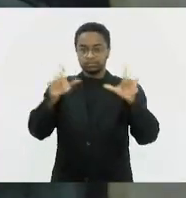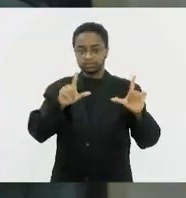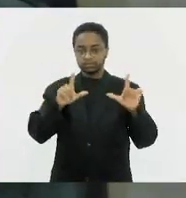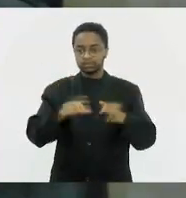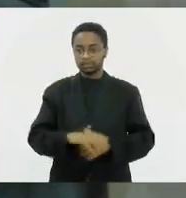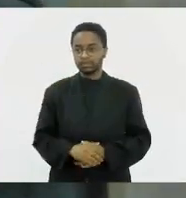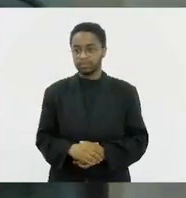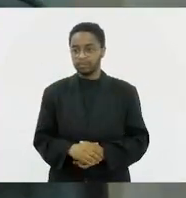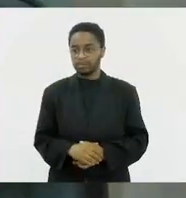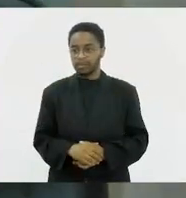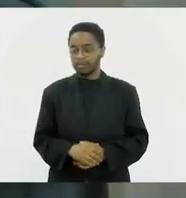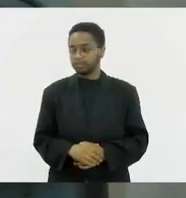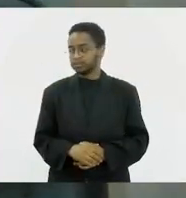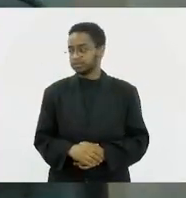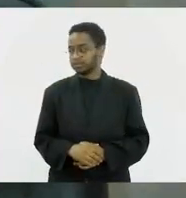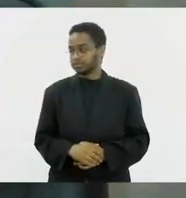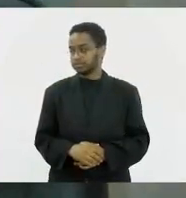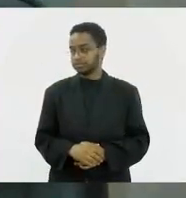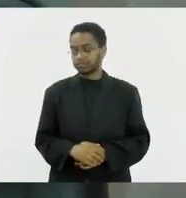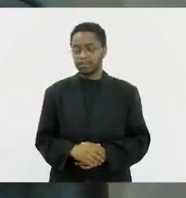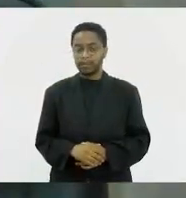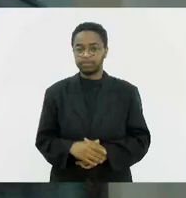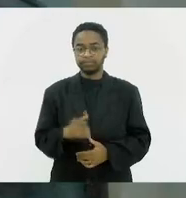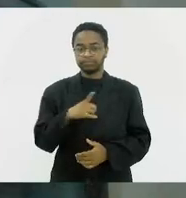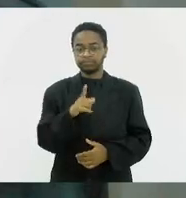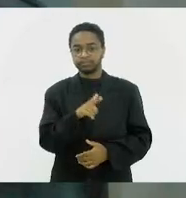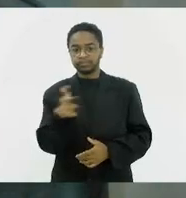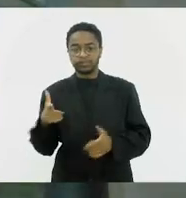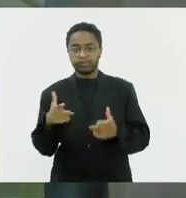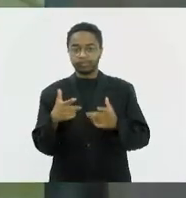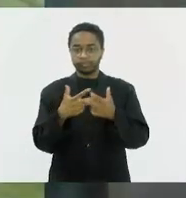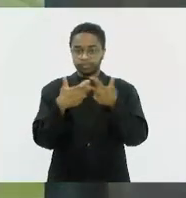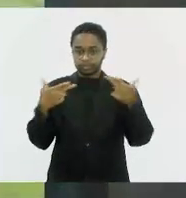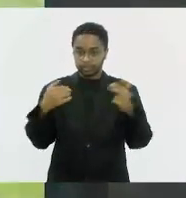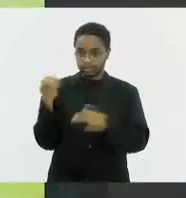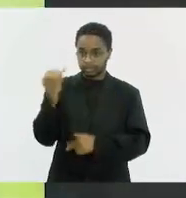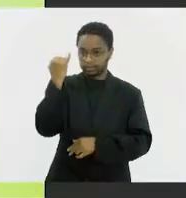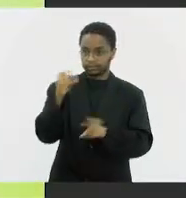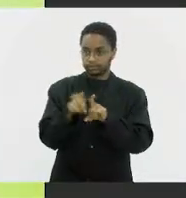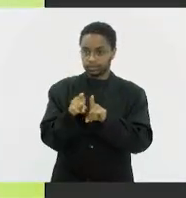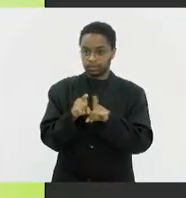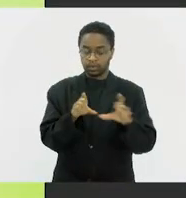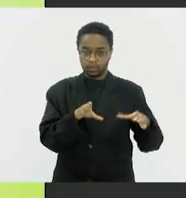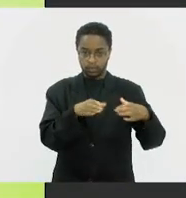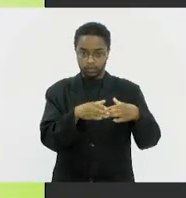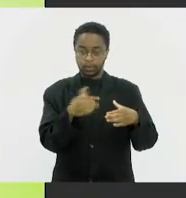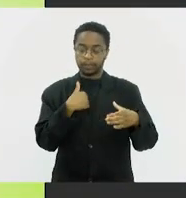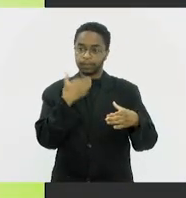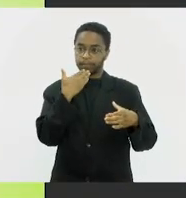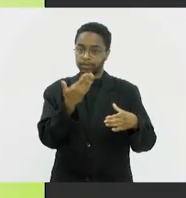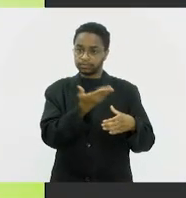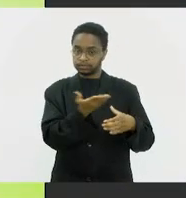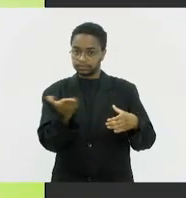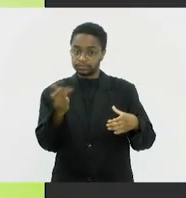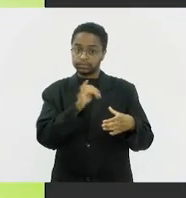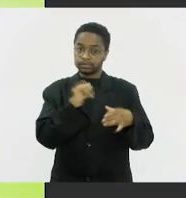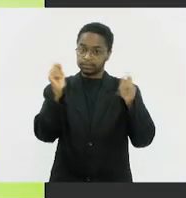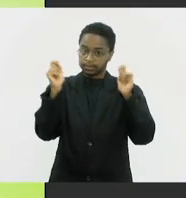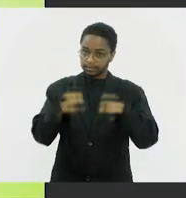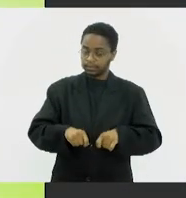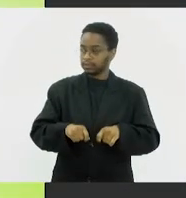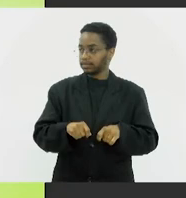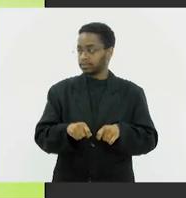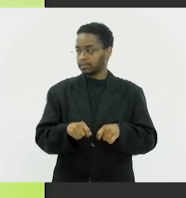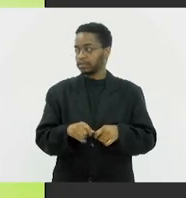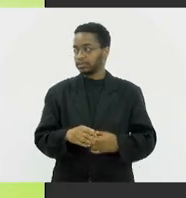Não, é o penúltimo. Outra coisa muito importante também é esse grupo. Eu peço muito que vocês, quem puder, viu,